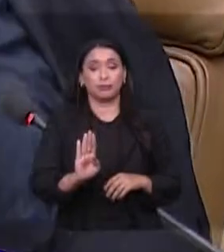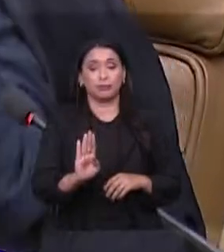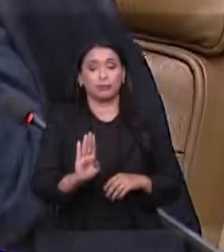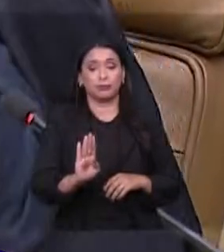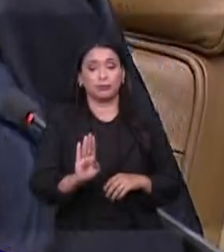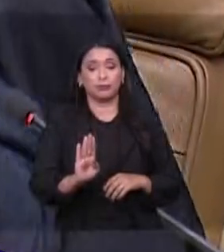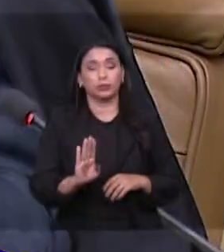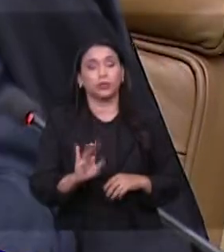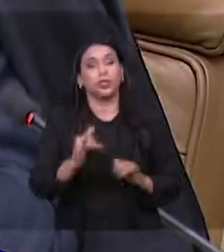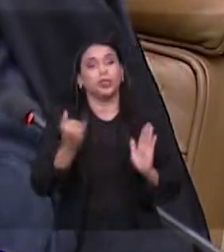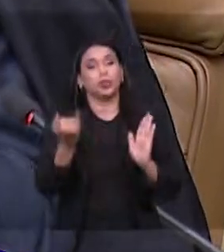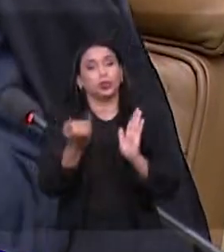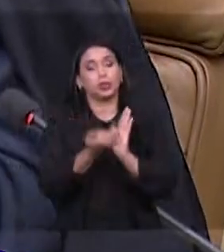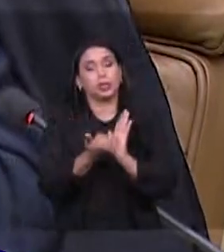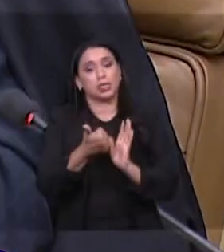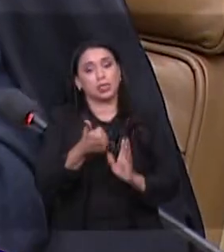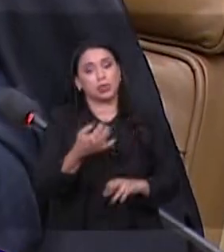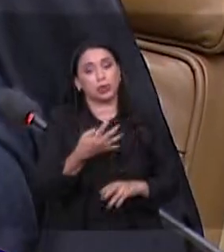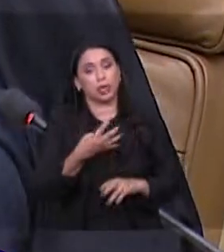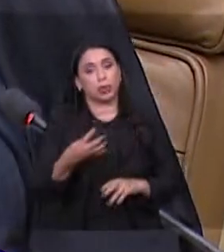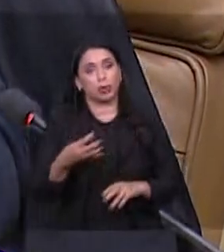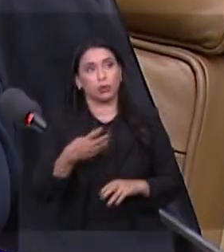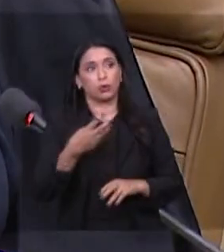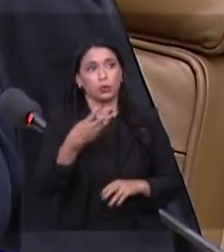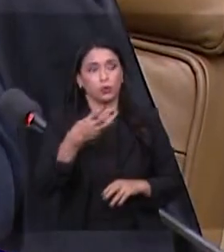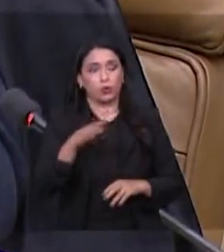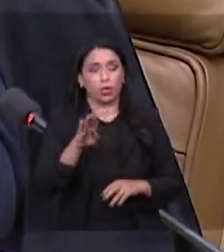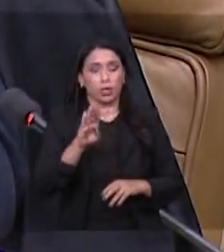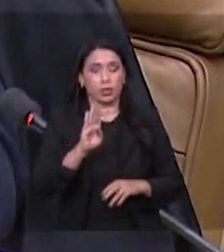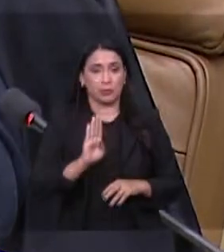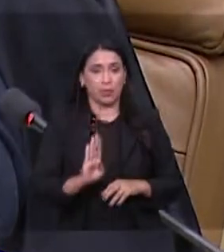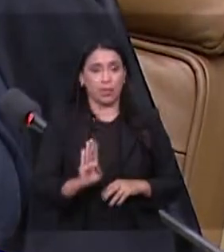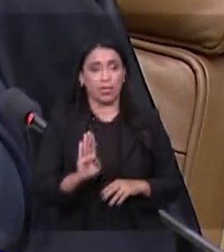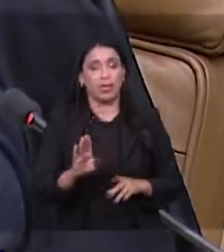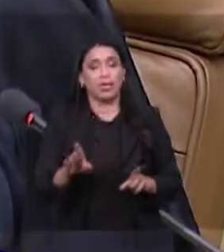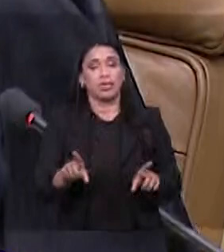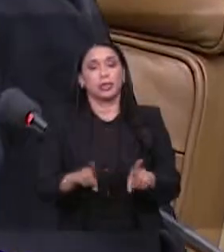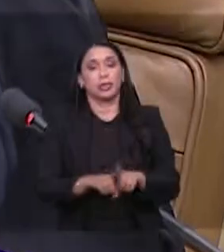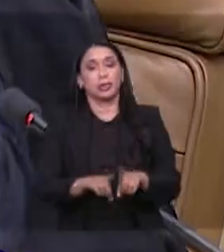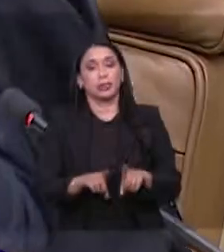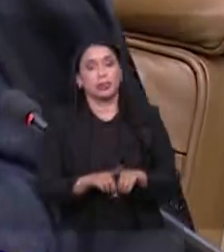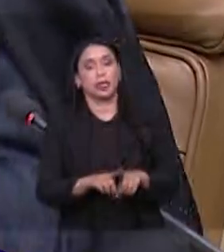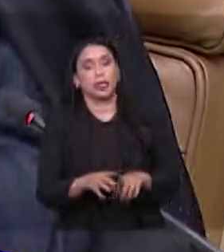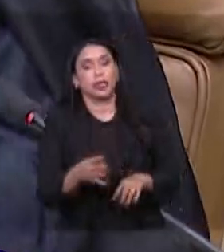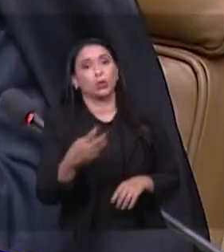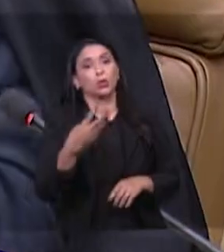do próprio inciso 14 do 3B, do próprio dispositivo do